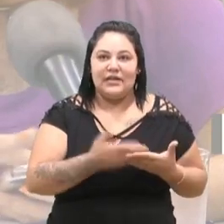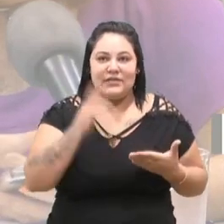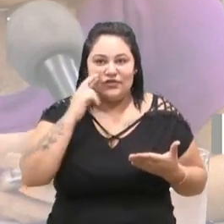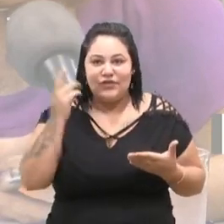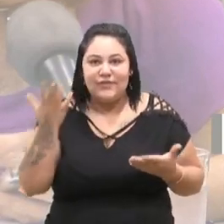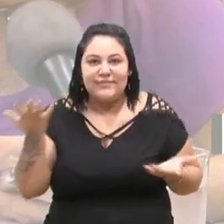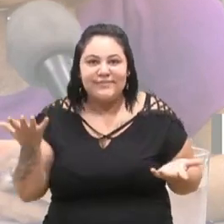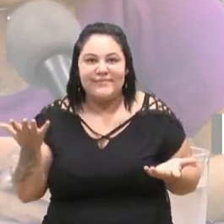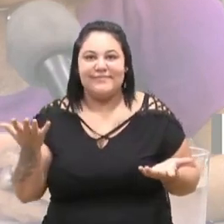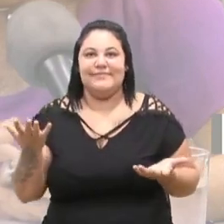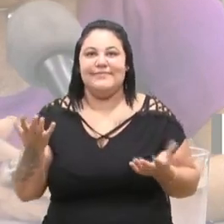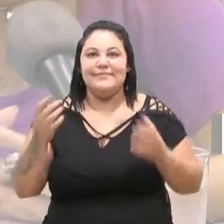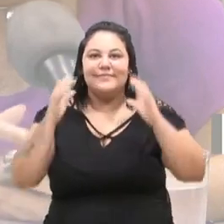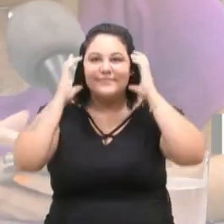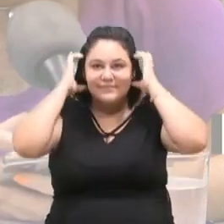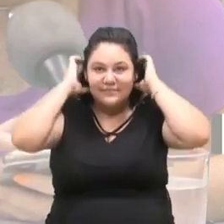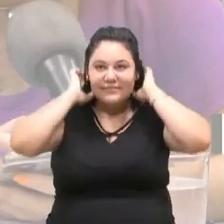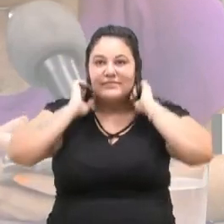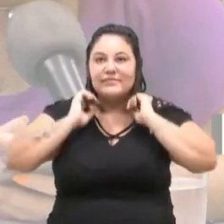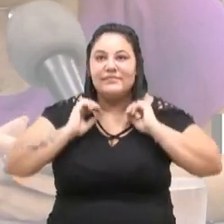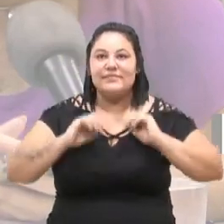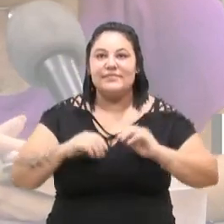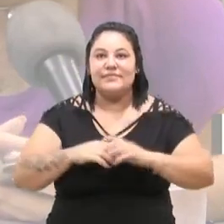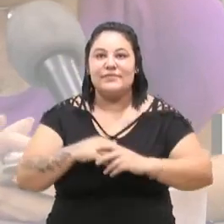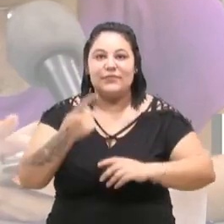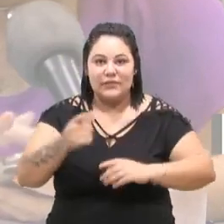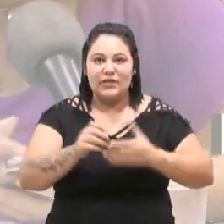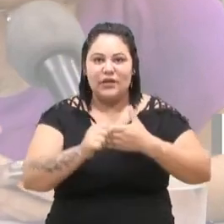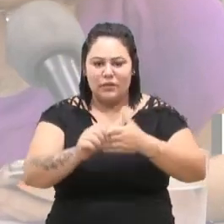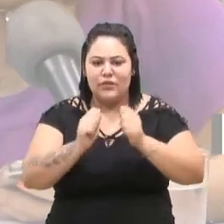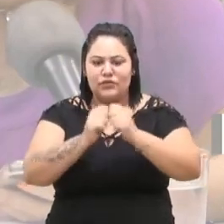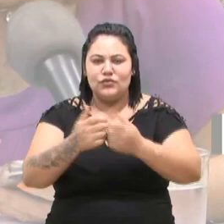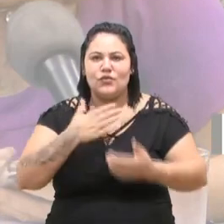direção. Né, vereador Lucas? O senhor tem acompanhado lá